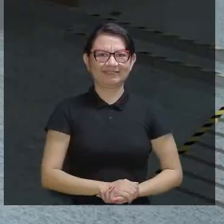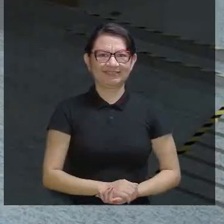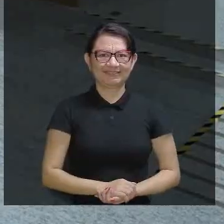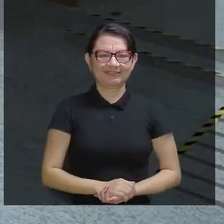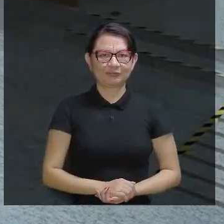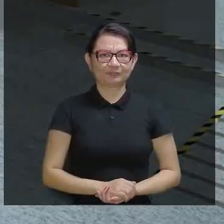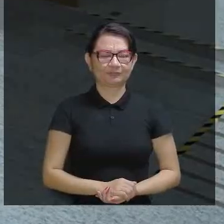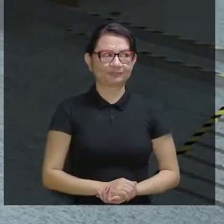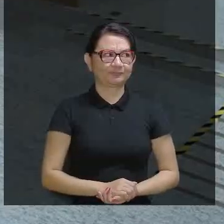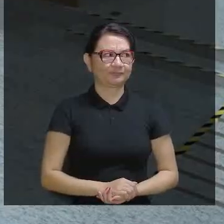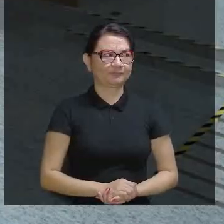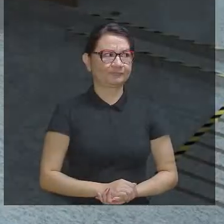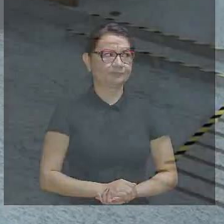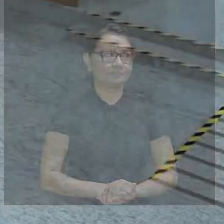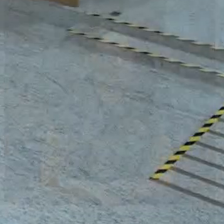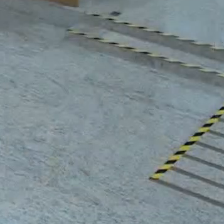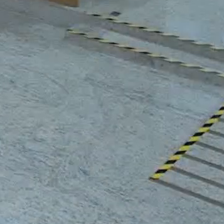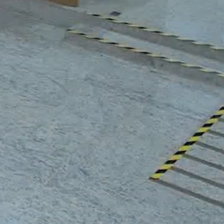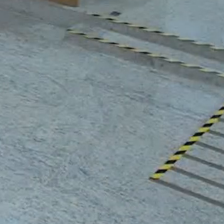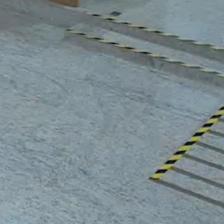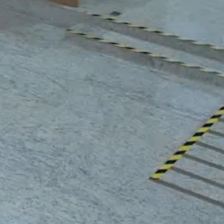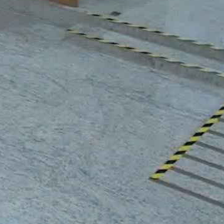Imagem ampla do plenário.